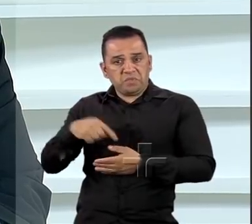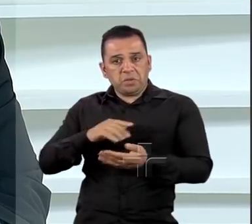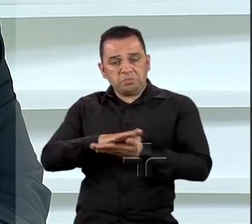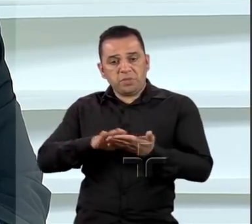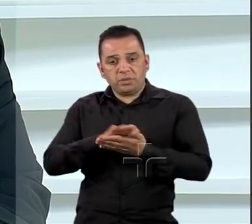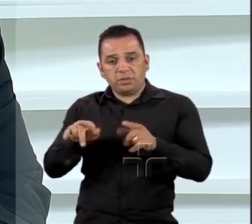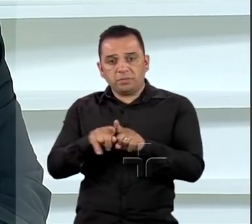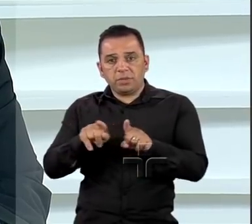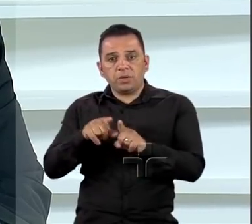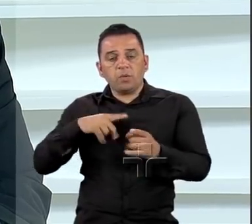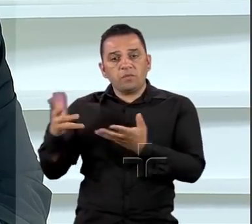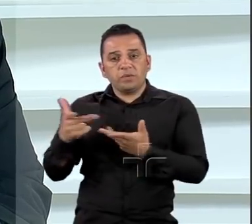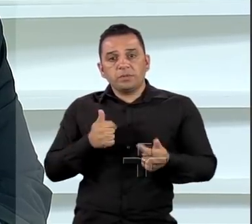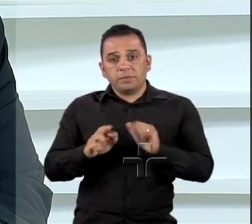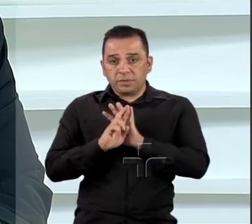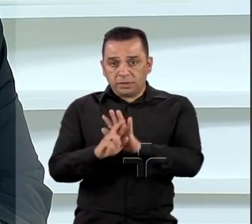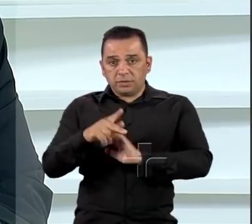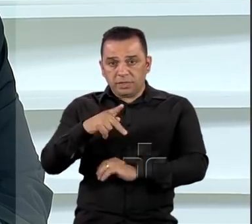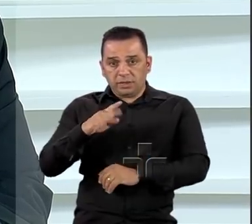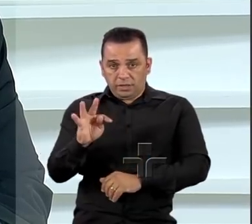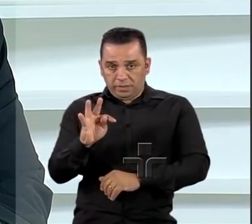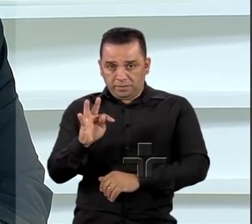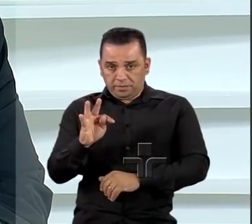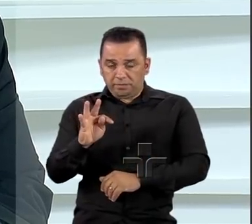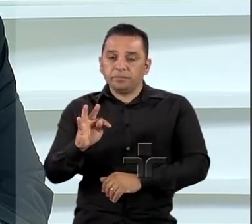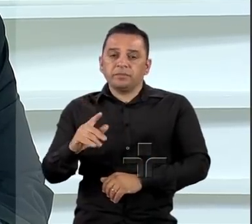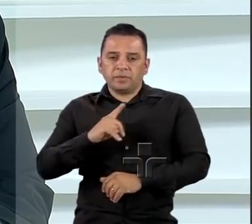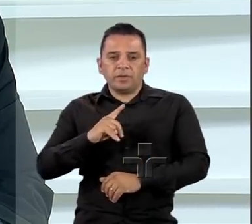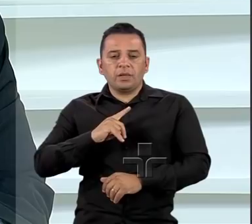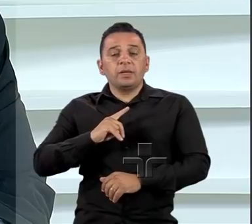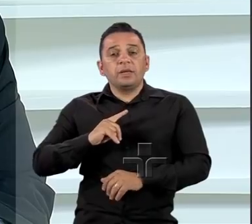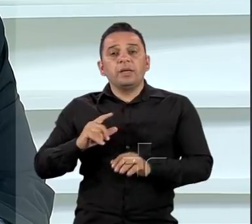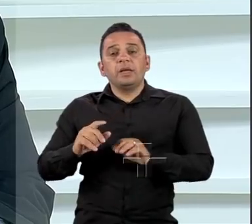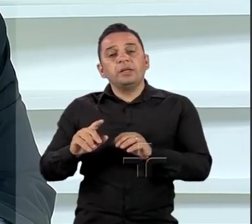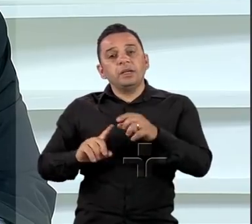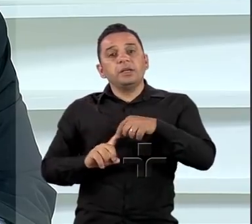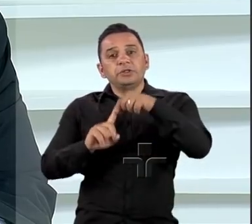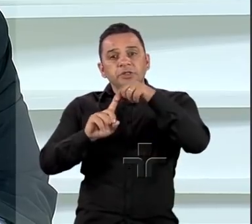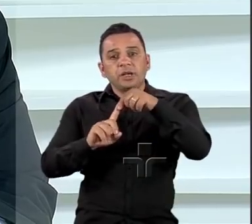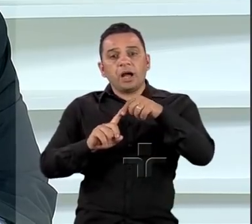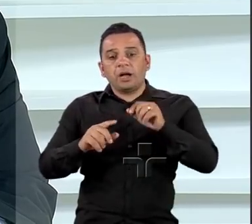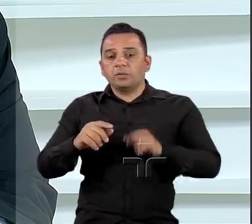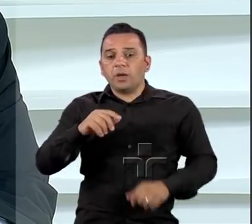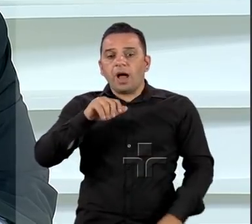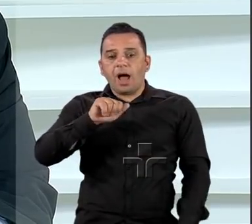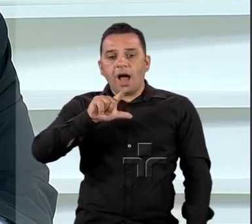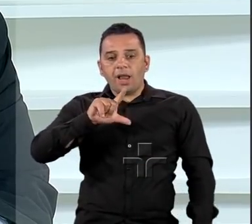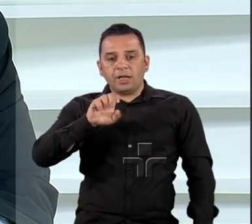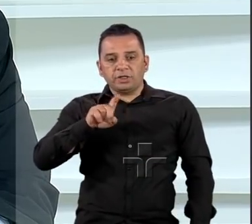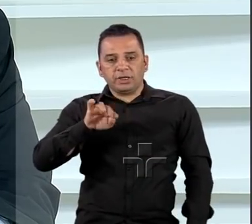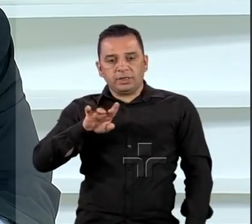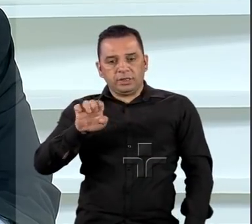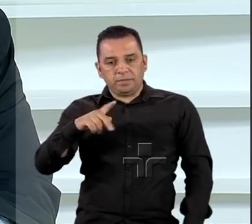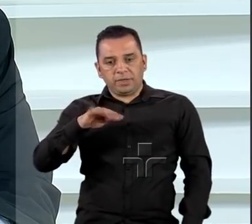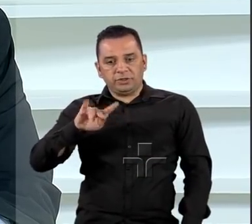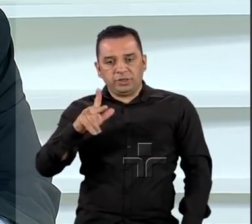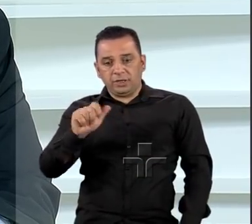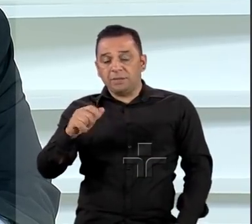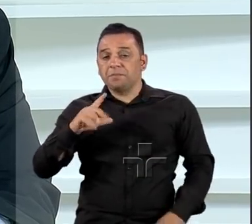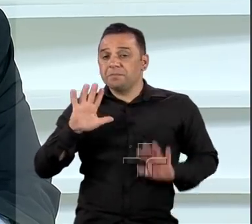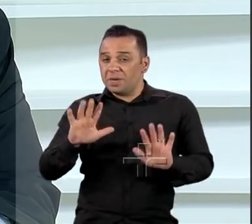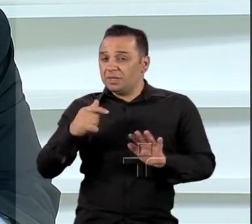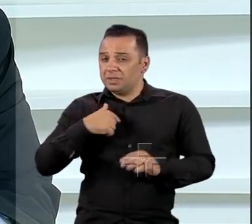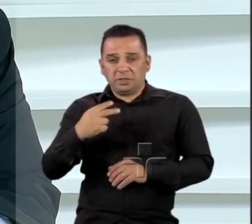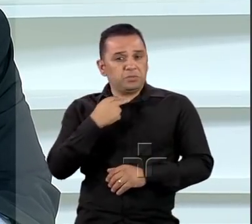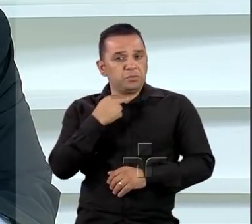o representante do PT. O indicado foi o ex-ministro Alexandre Padilha, que também é candidato a deputado federal.